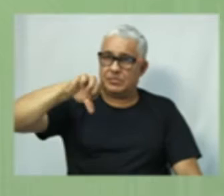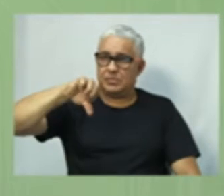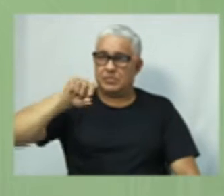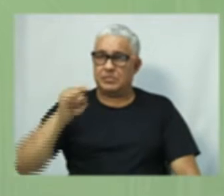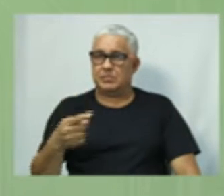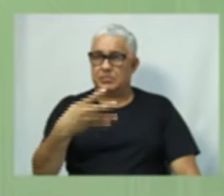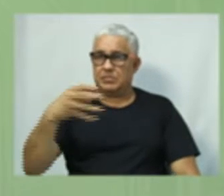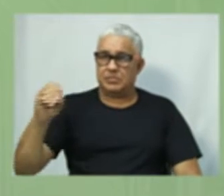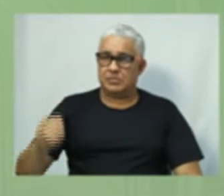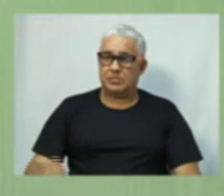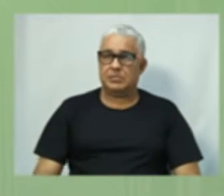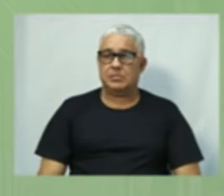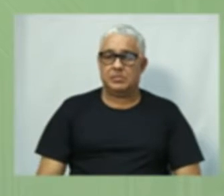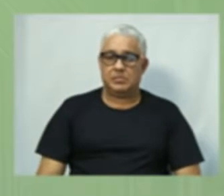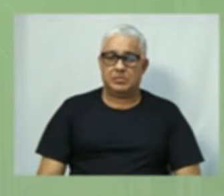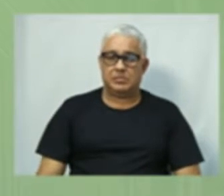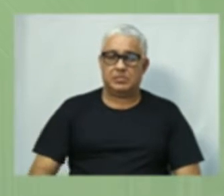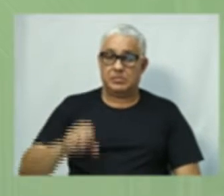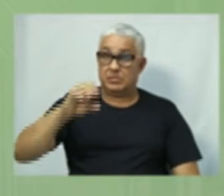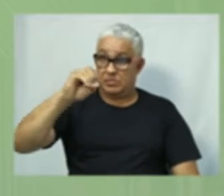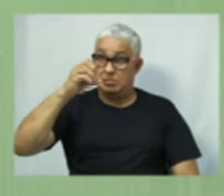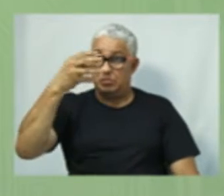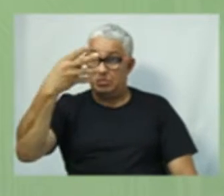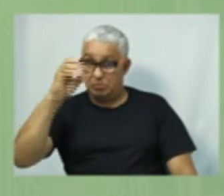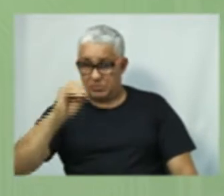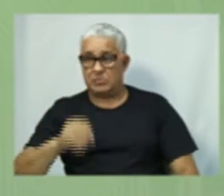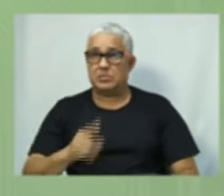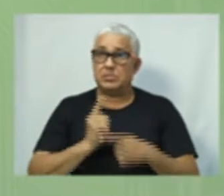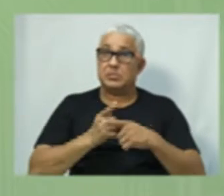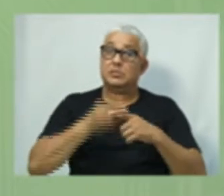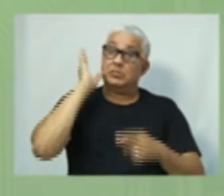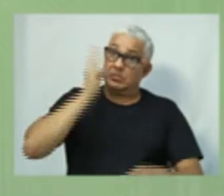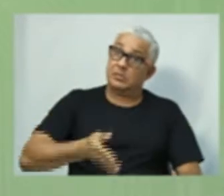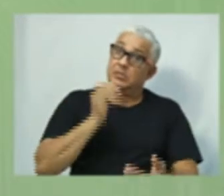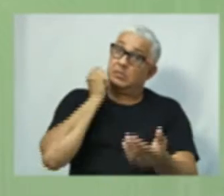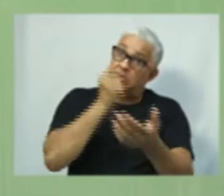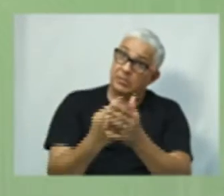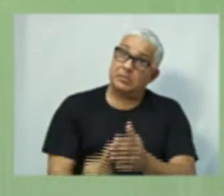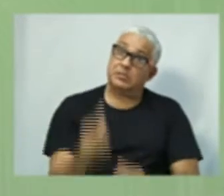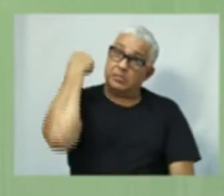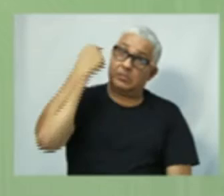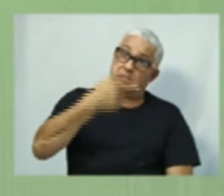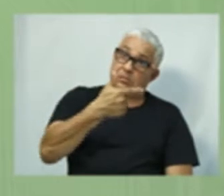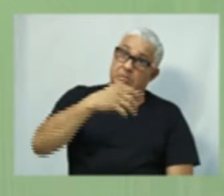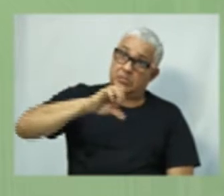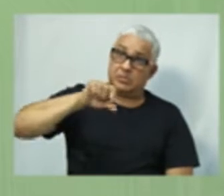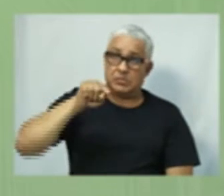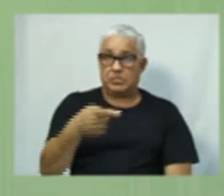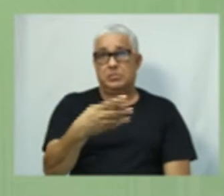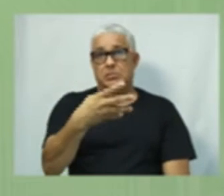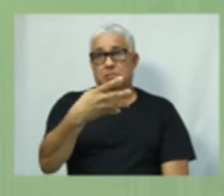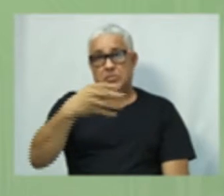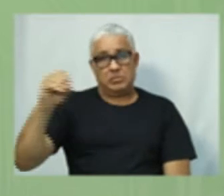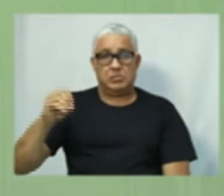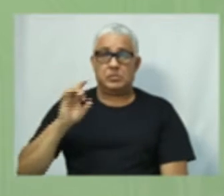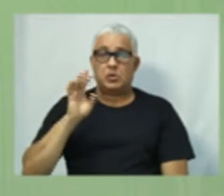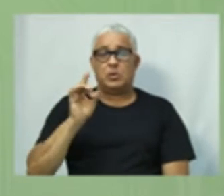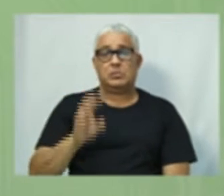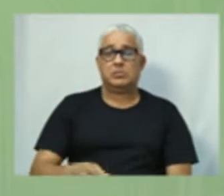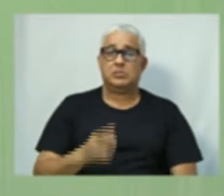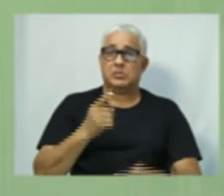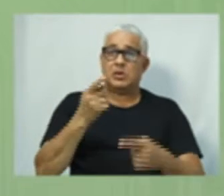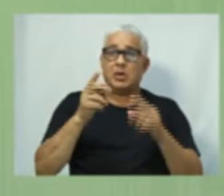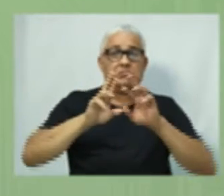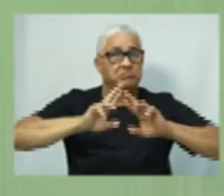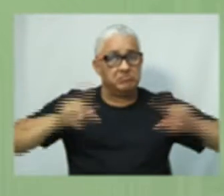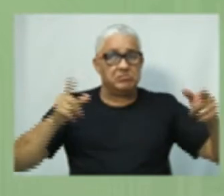Ele não vai pagar 189.400, porque ele já pagou 29.400. Então ele vai pagar simplesmente a